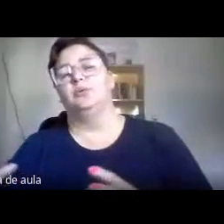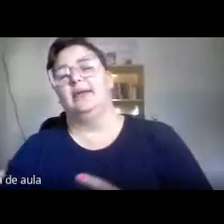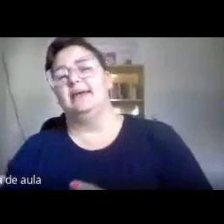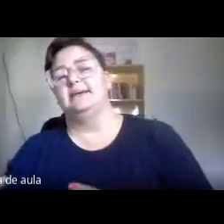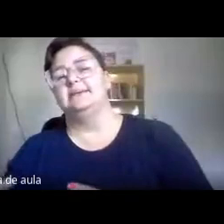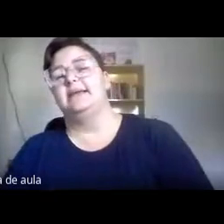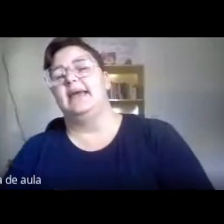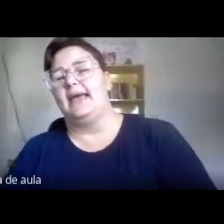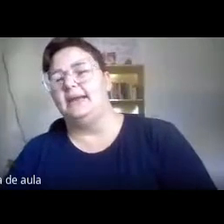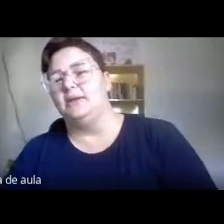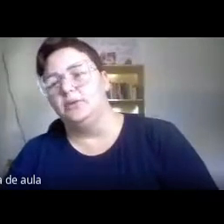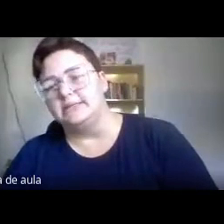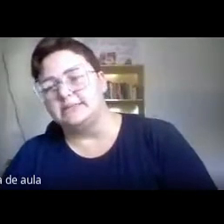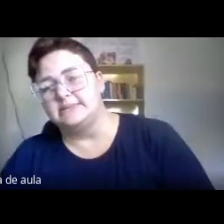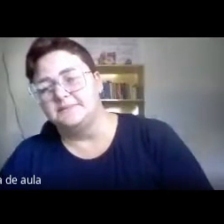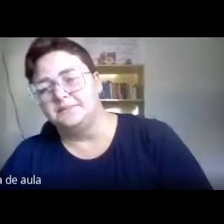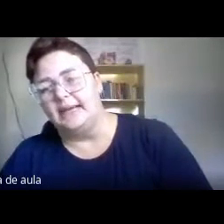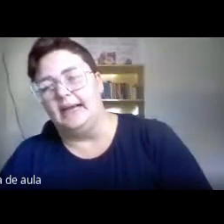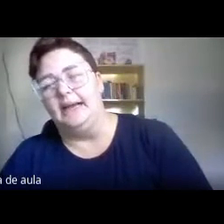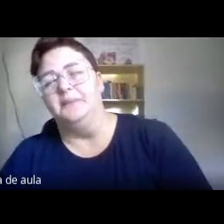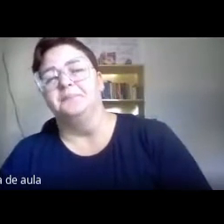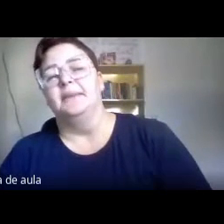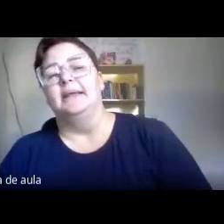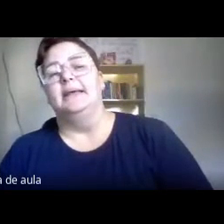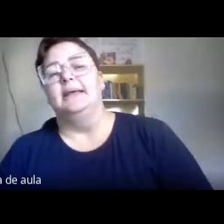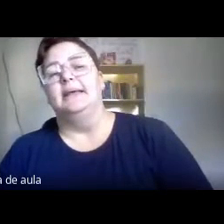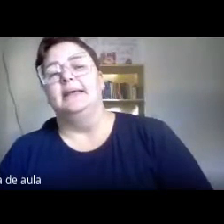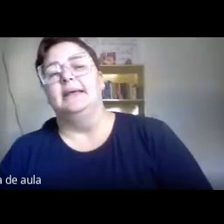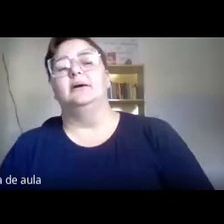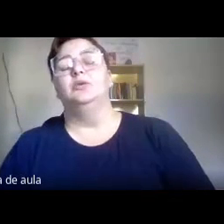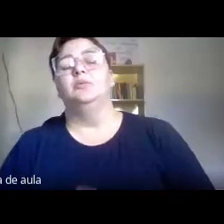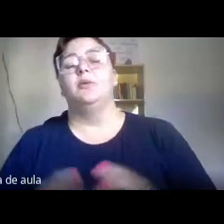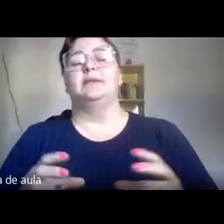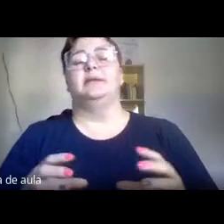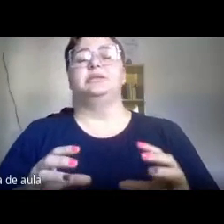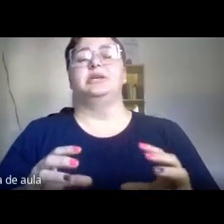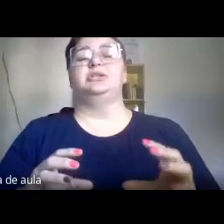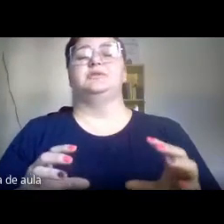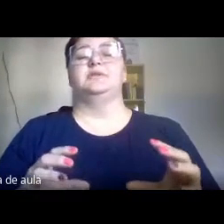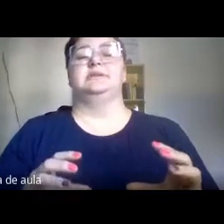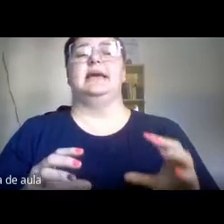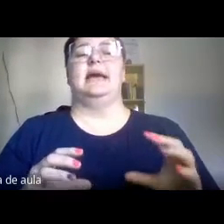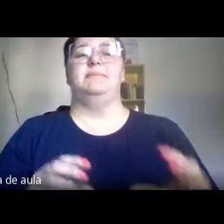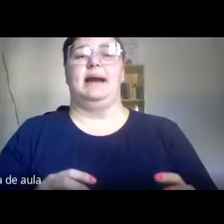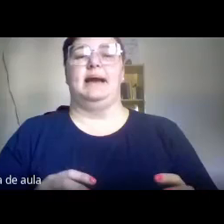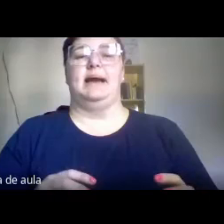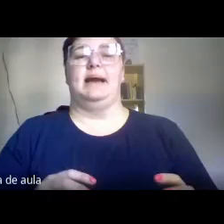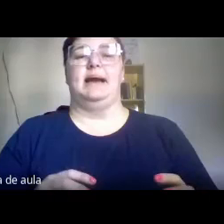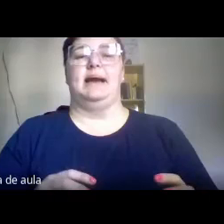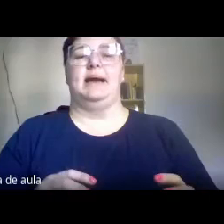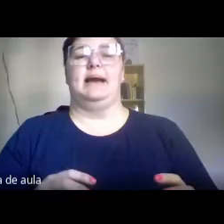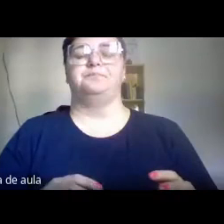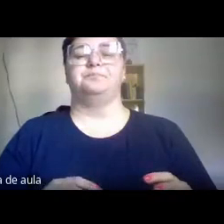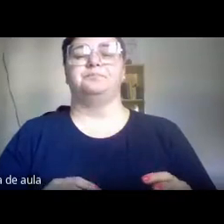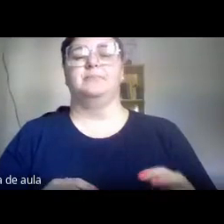o português, que é a L2, tá? No momento que a gente associa a imagem,